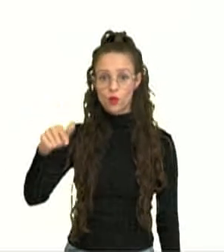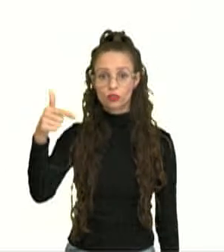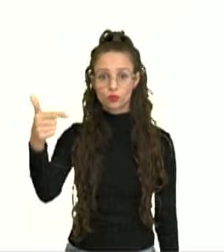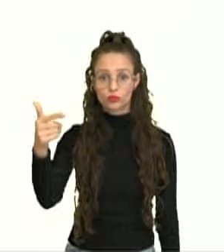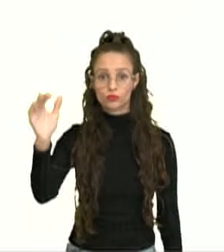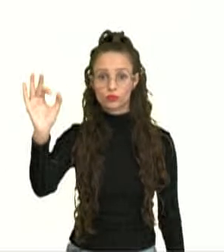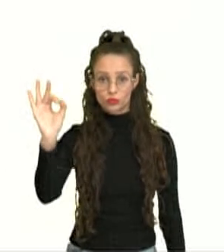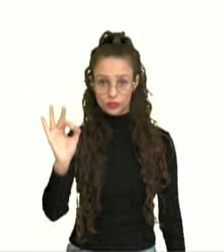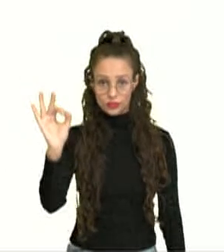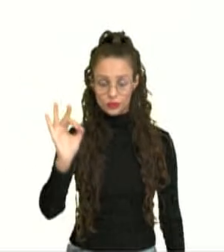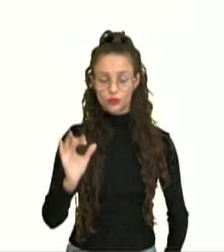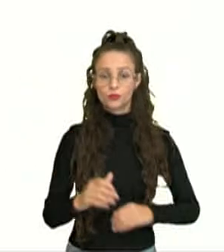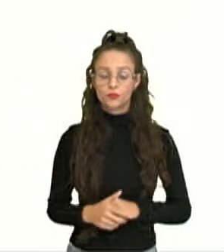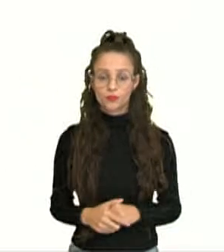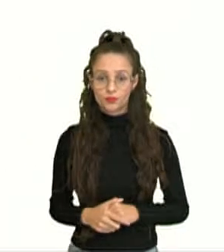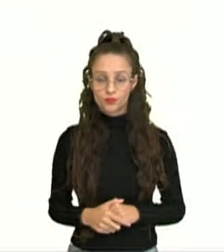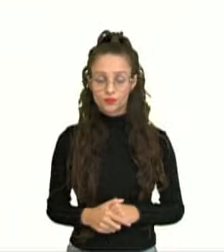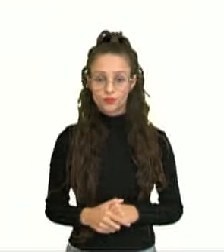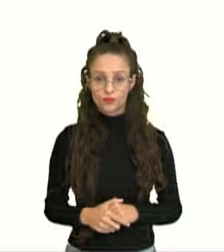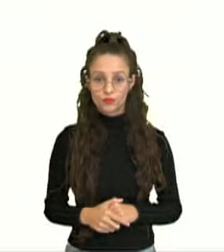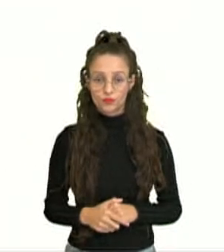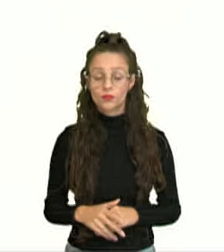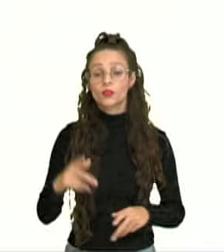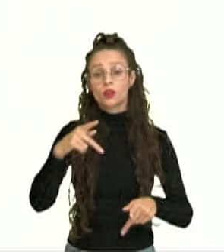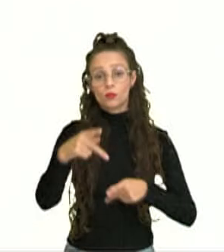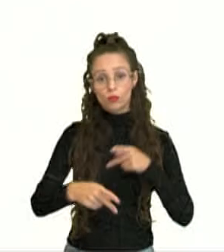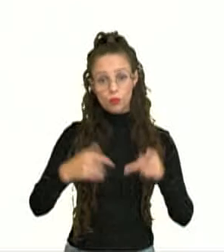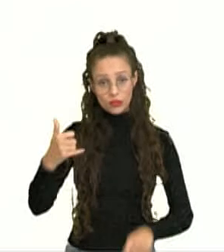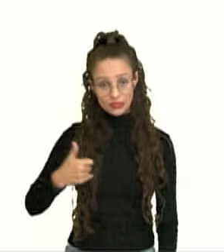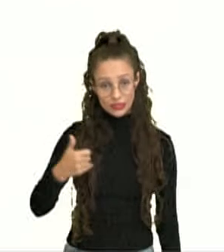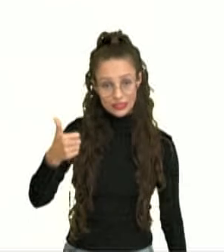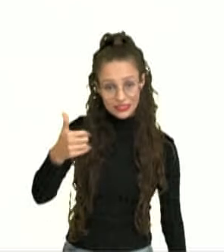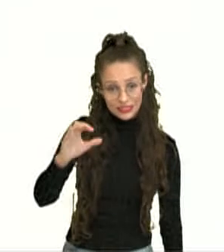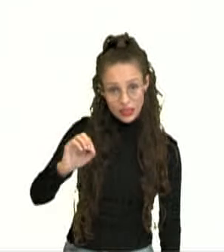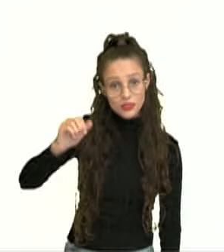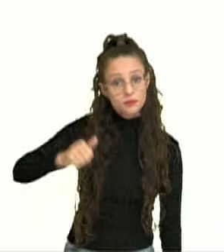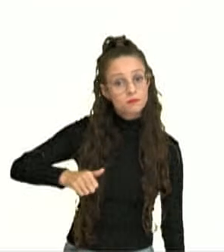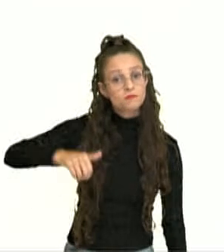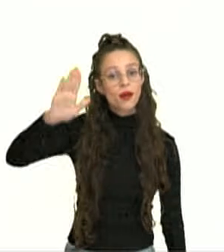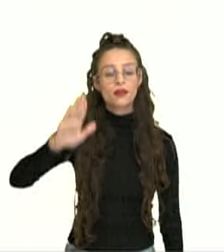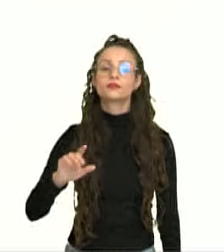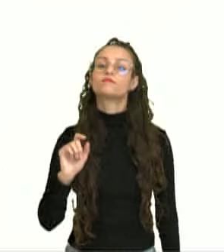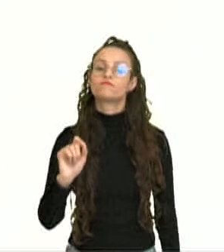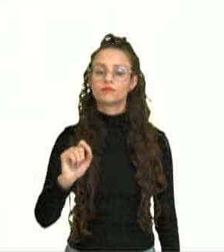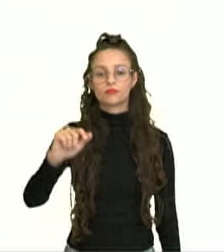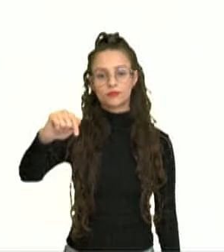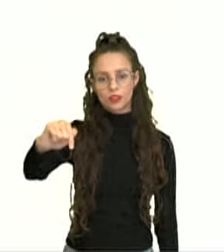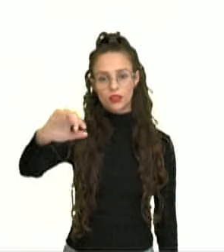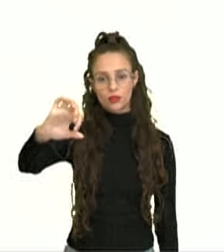93,2%. Da população com 10 anos ou mais de idade,